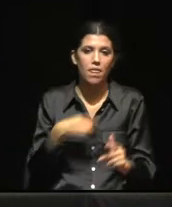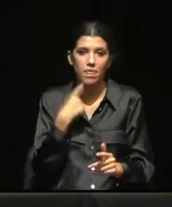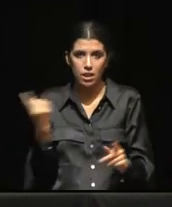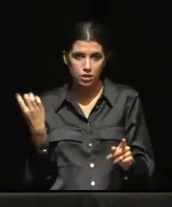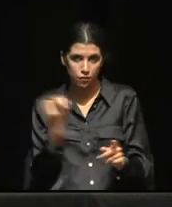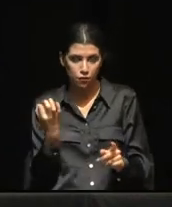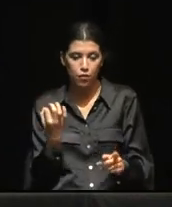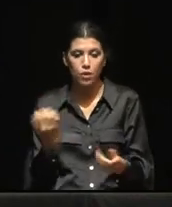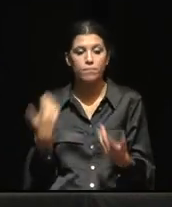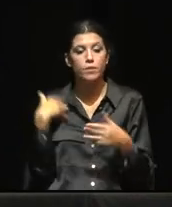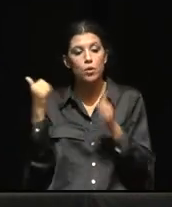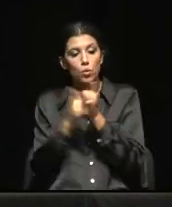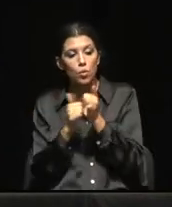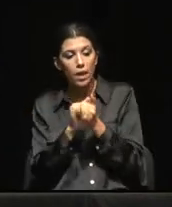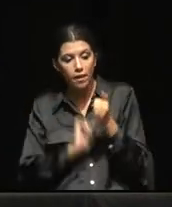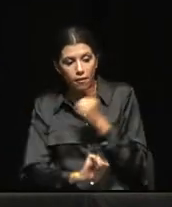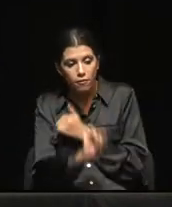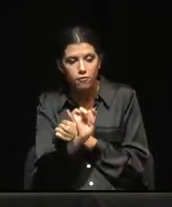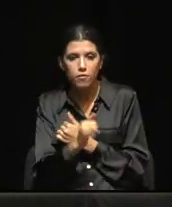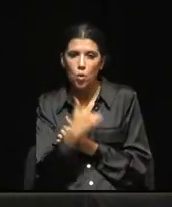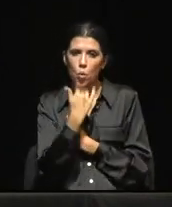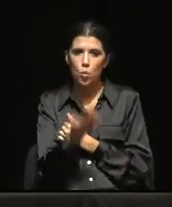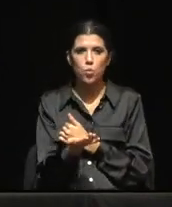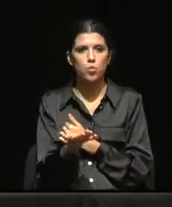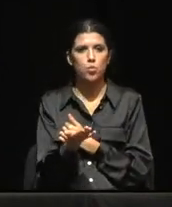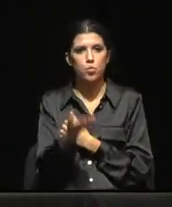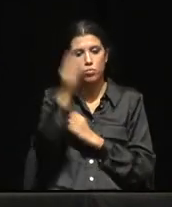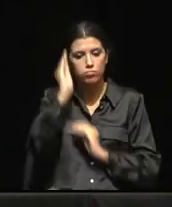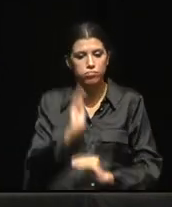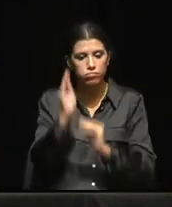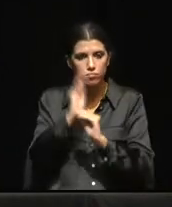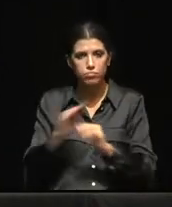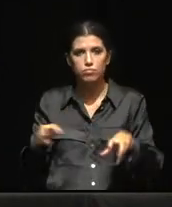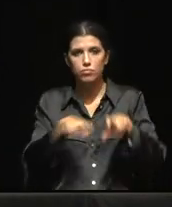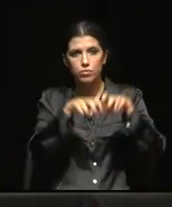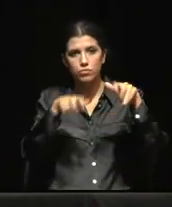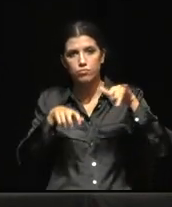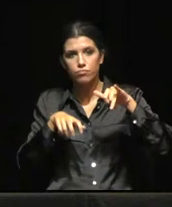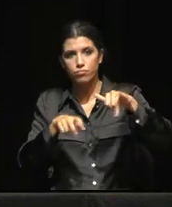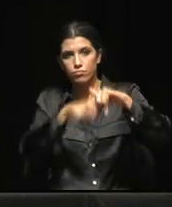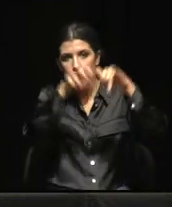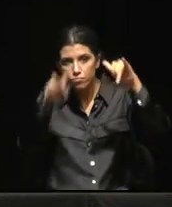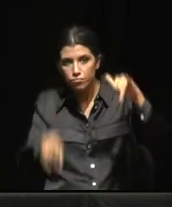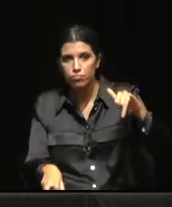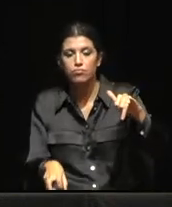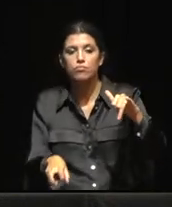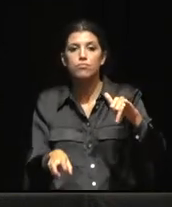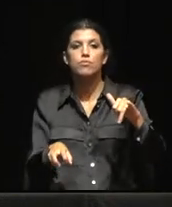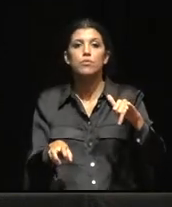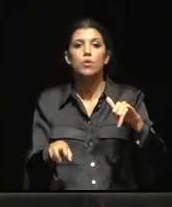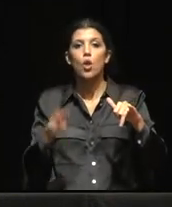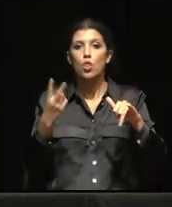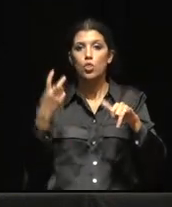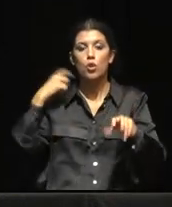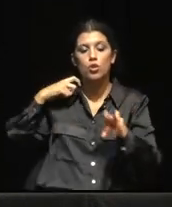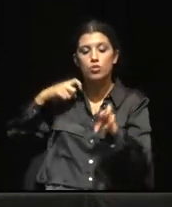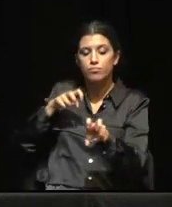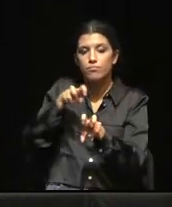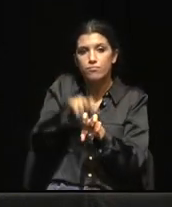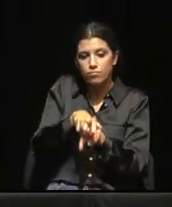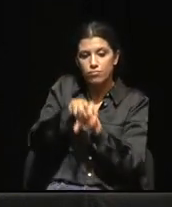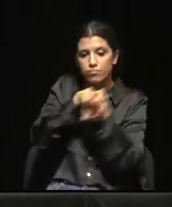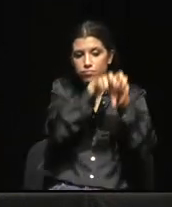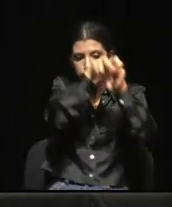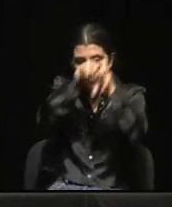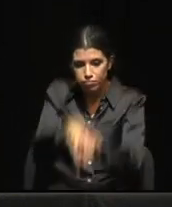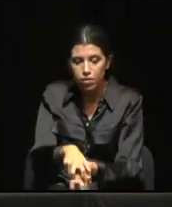camaradas como exímio praticante instrutor de queda livre de tandem com dois paraquedistas acoplados